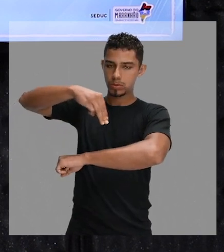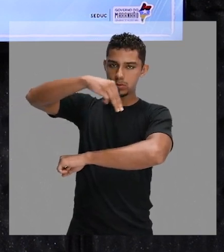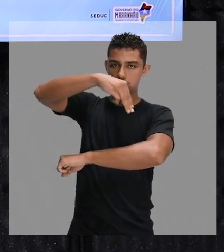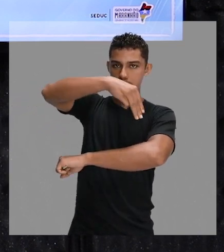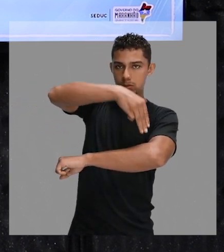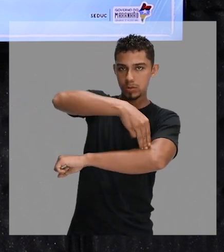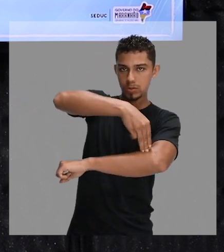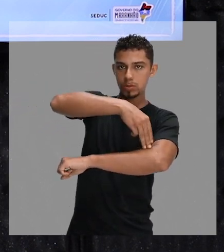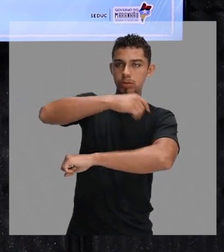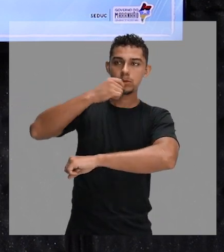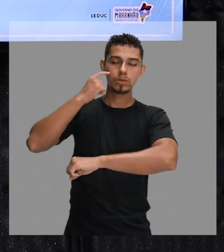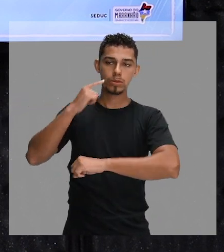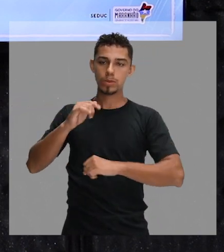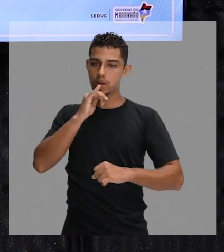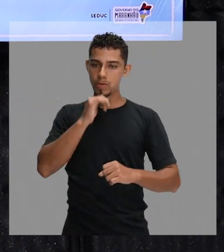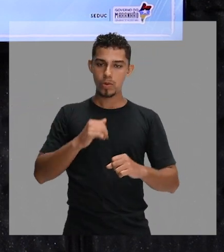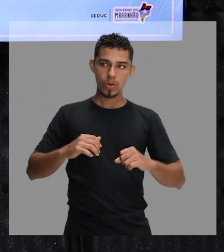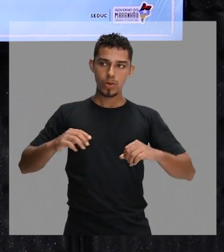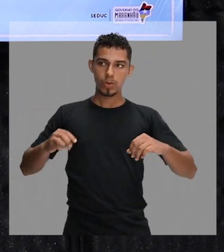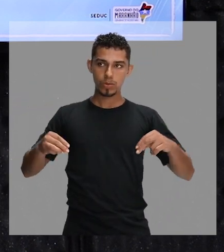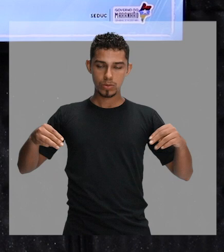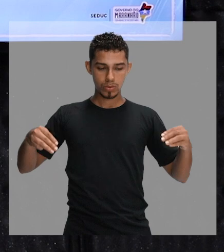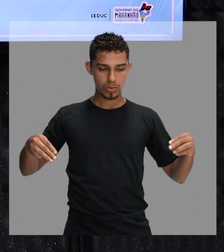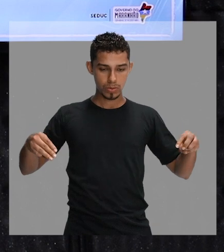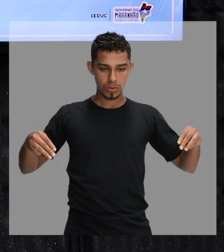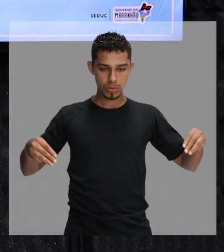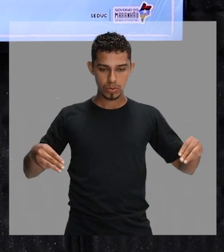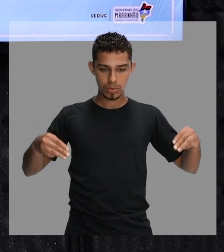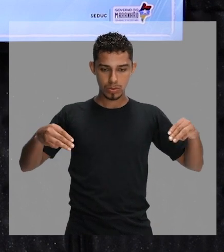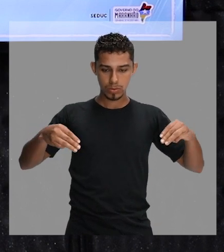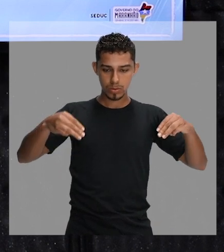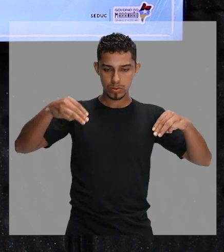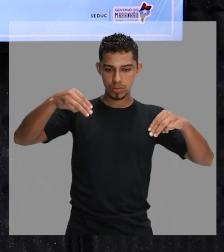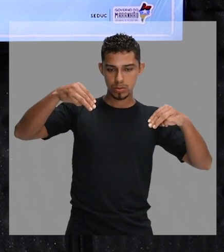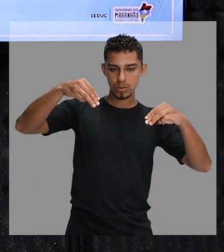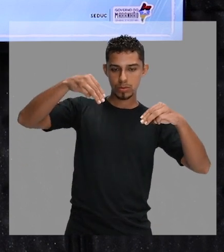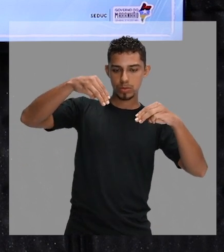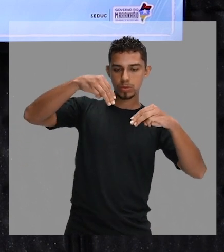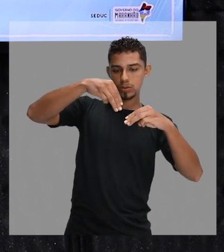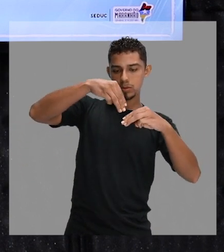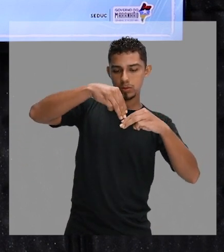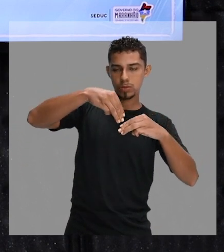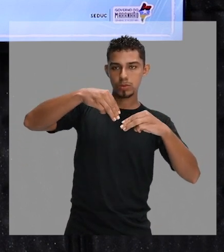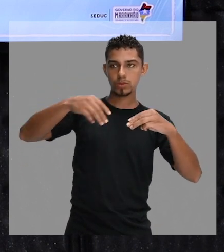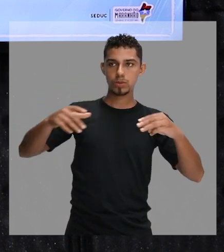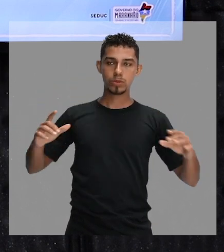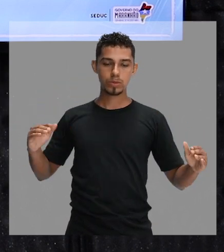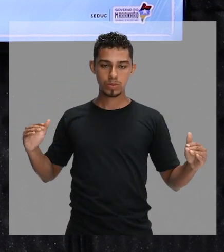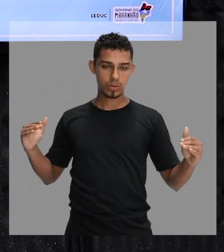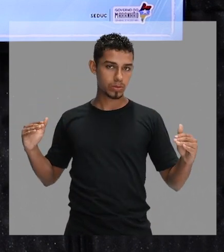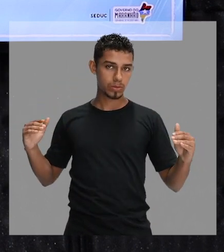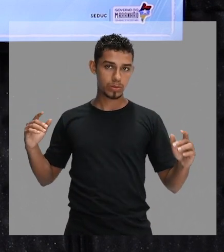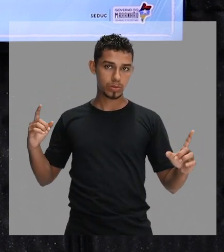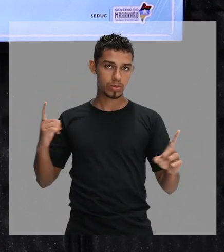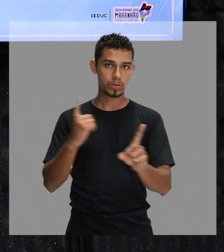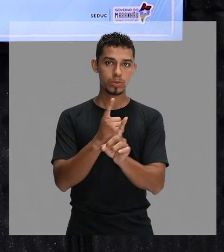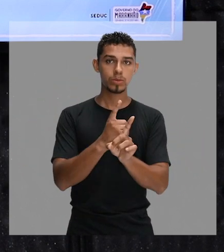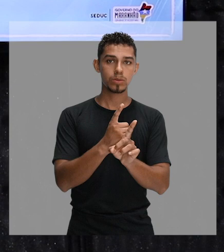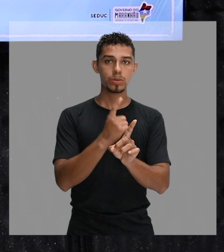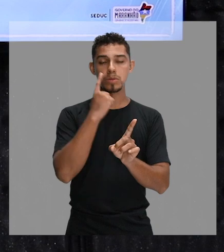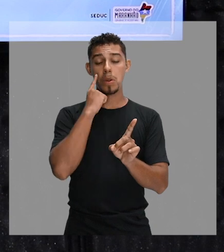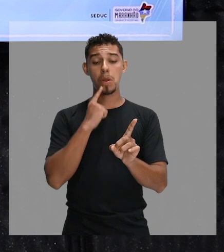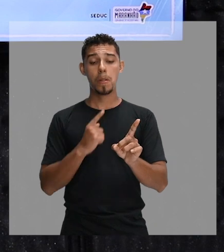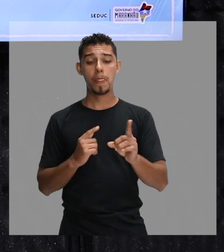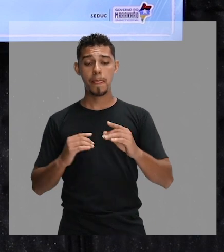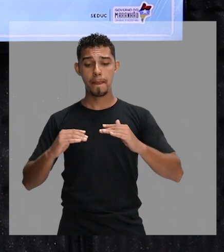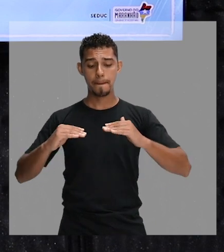bloco de rocha vindo nesse sentido, o outro vindo no sentido contrário. Desse encontro, a crosta